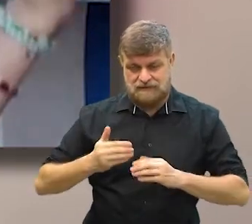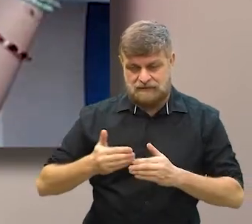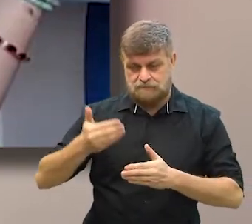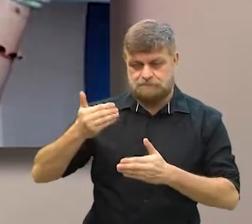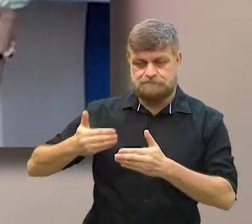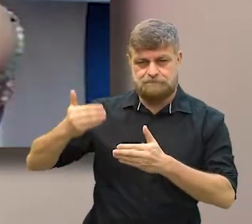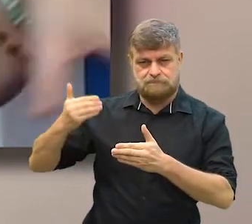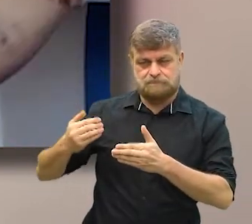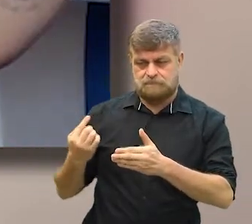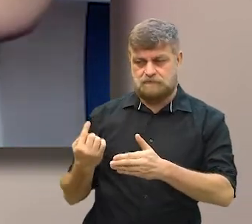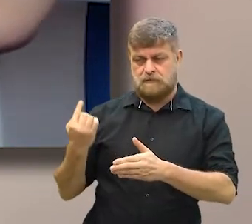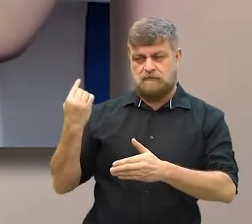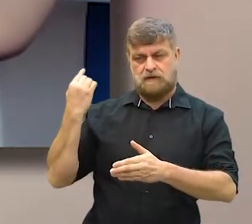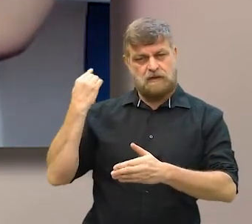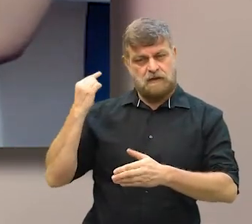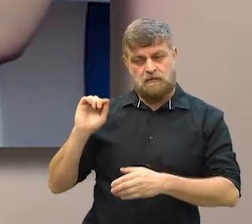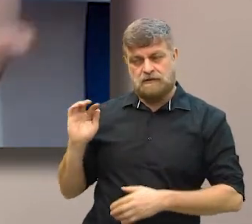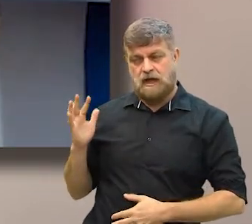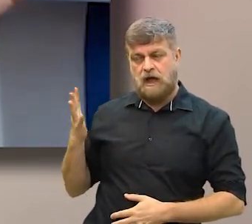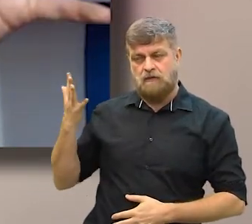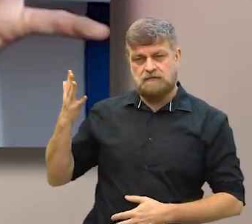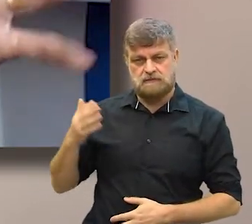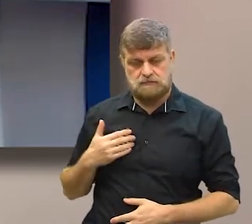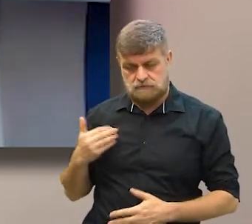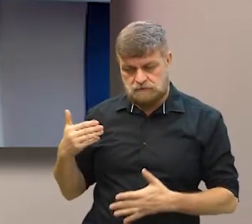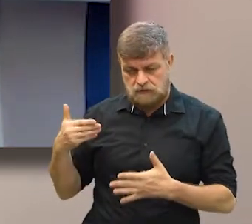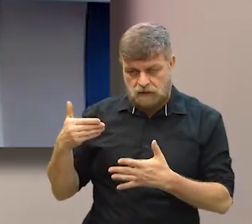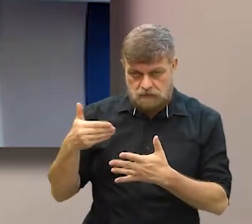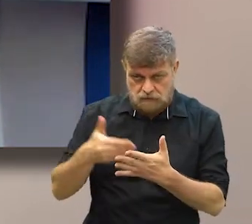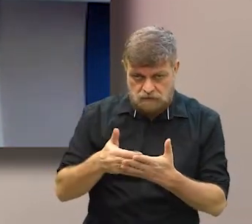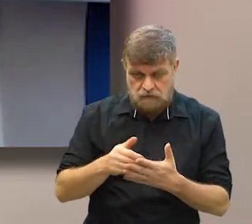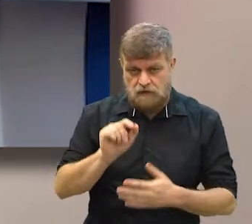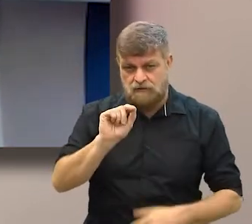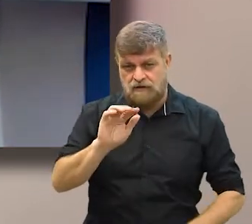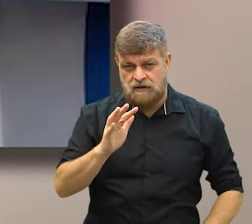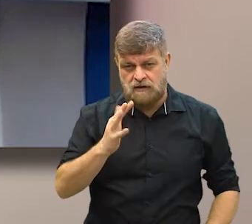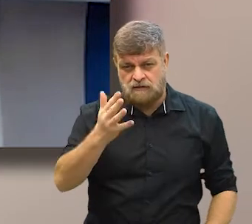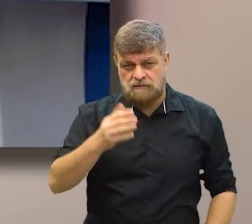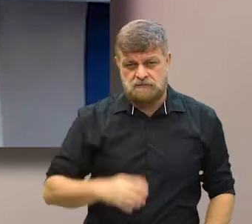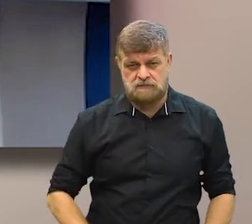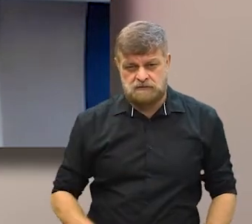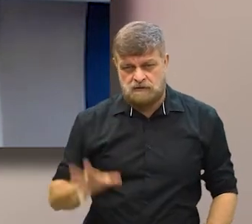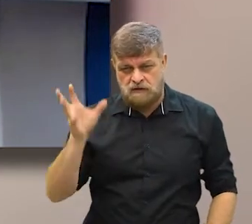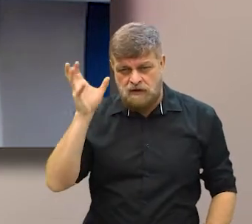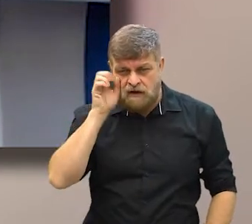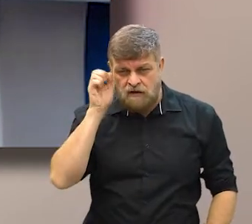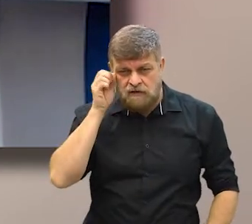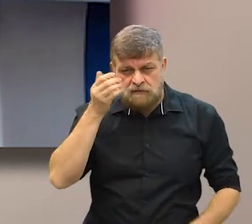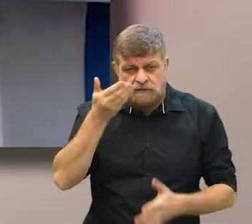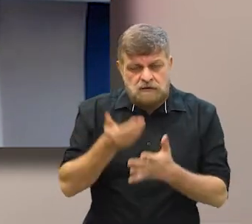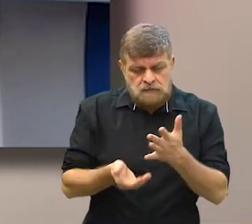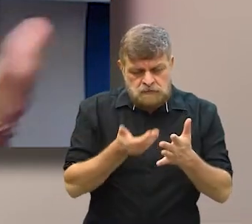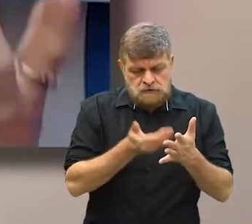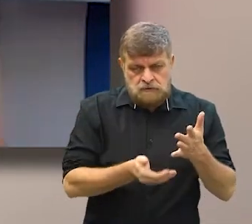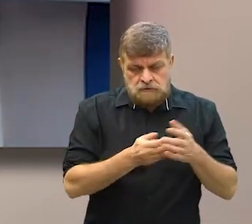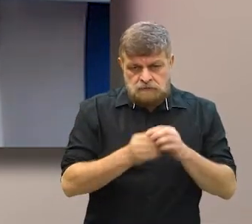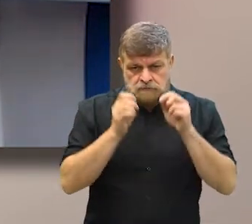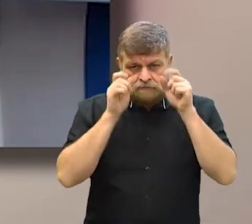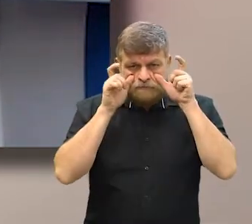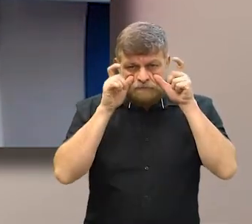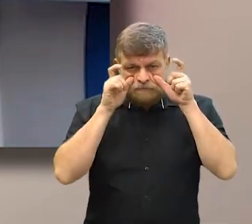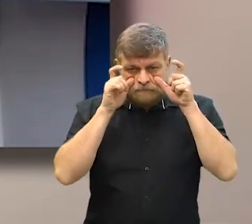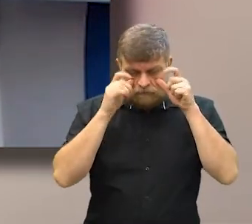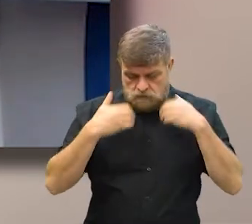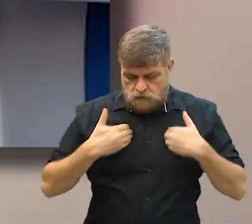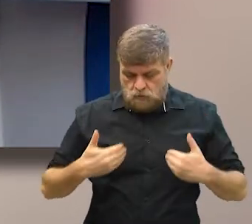de outra causalidade que gerou o efeito de te tirar o sono. Isso pode ser uma